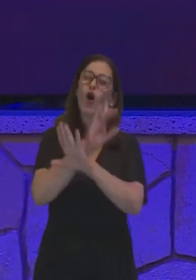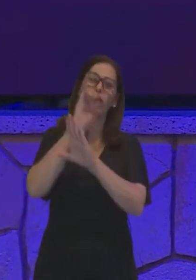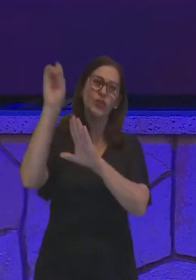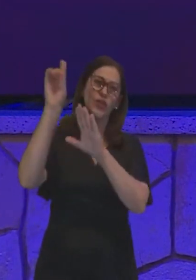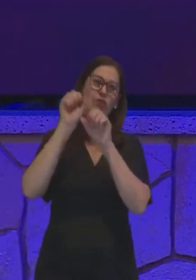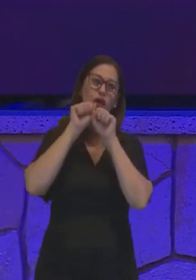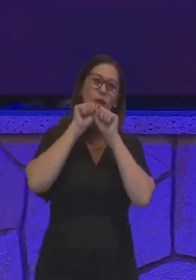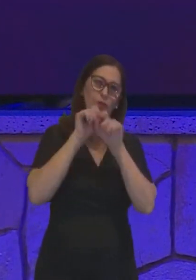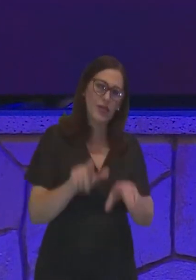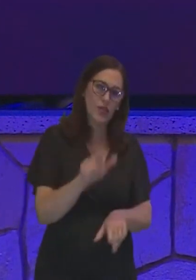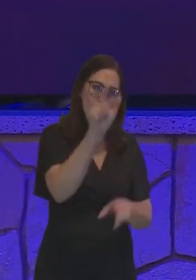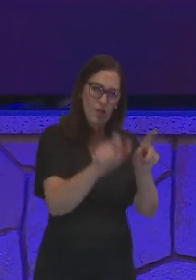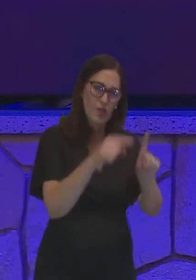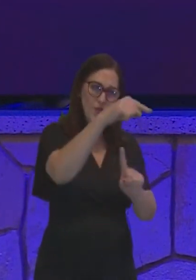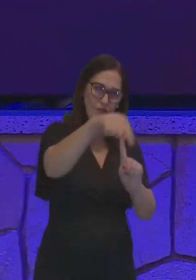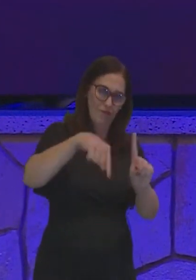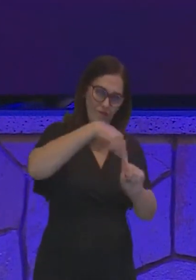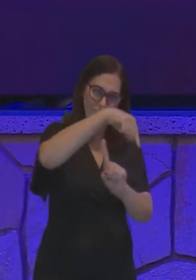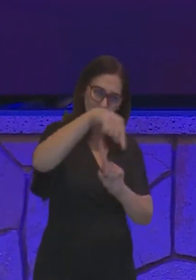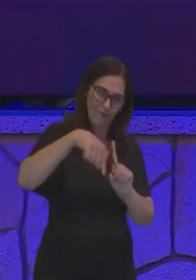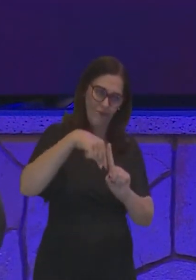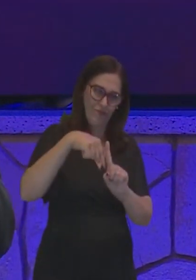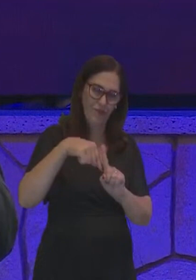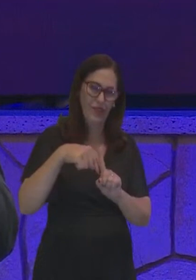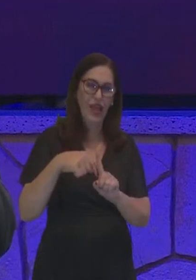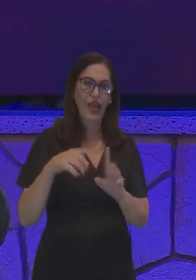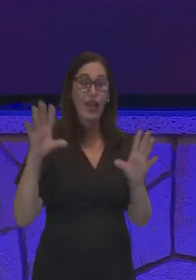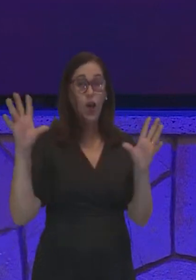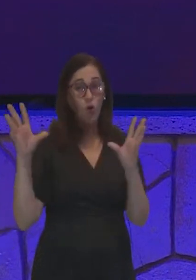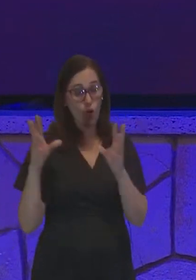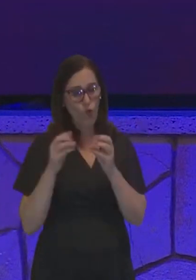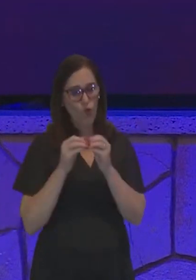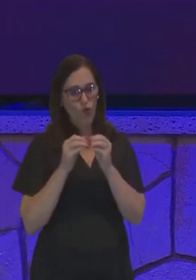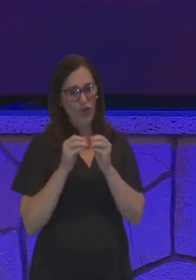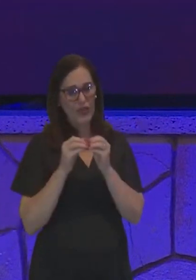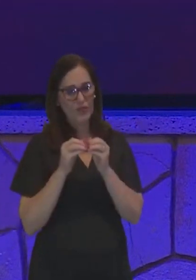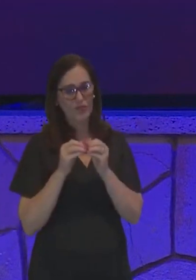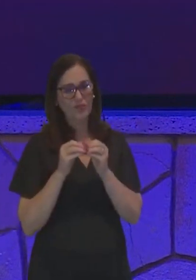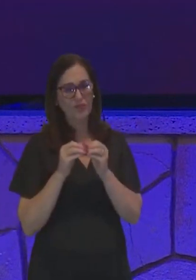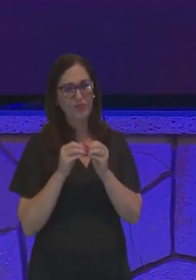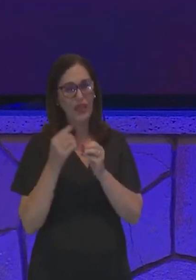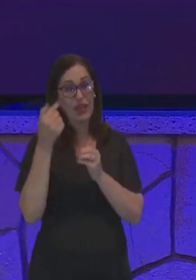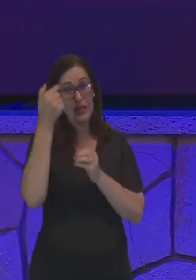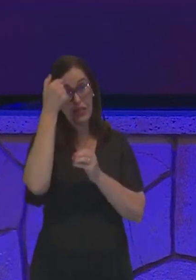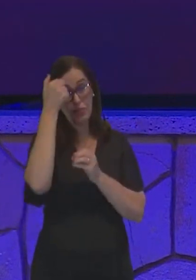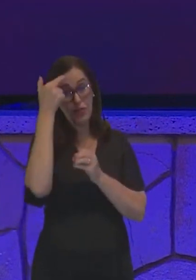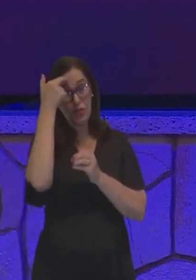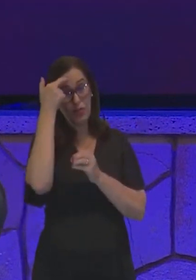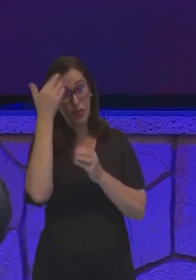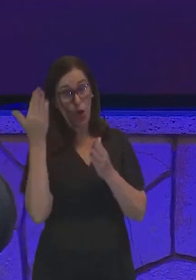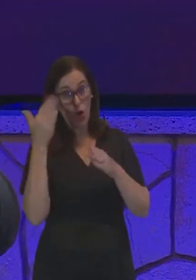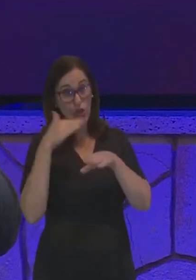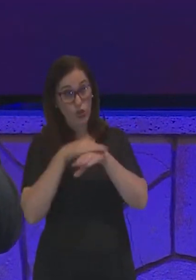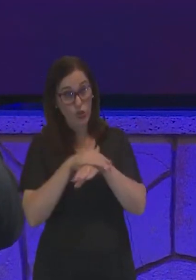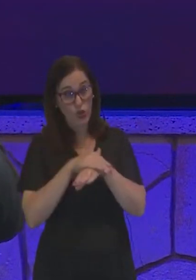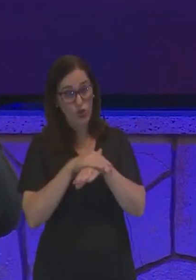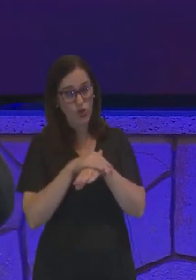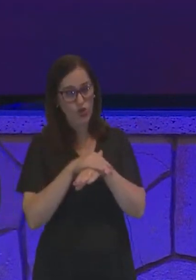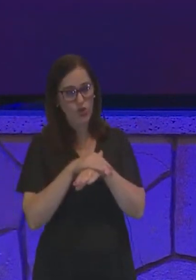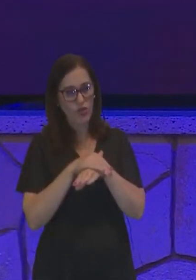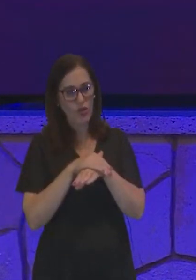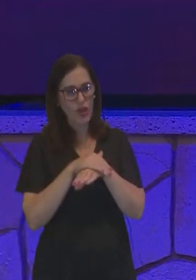que estão ao redor. Quero concluir esta reflexão desta noite, mais